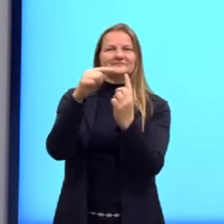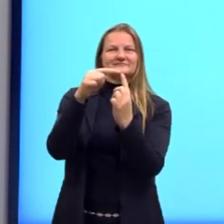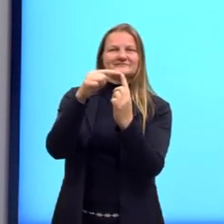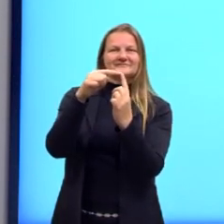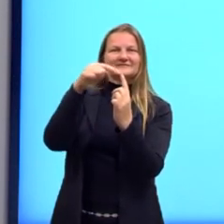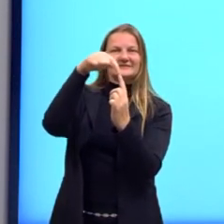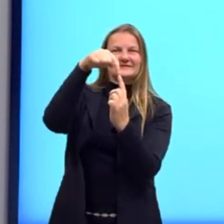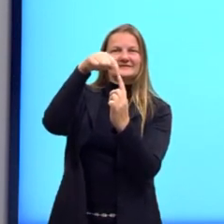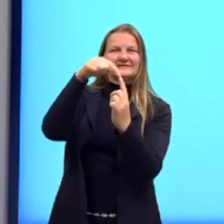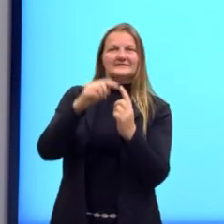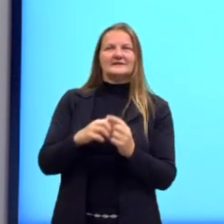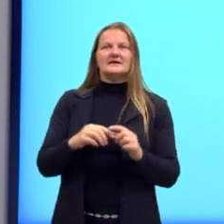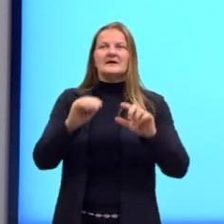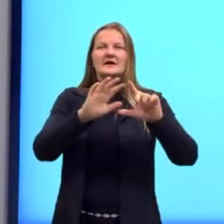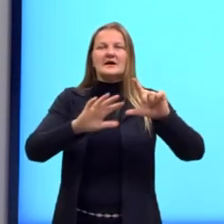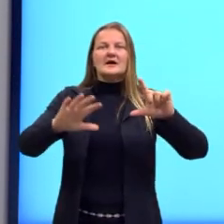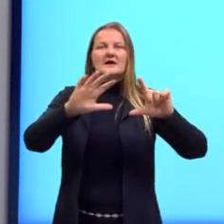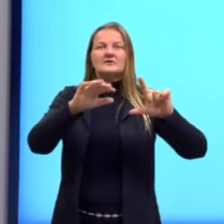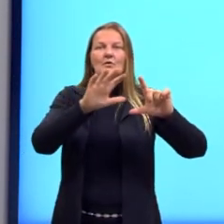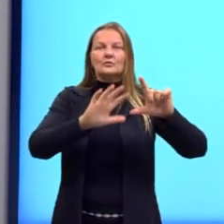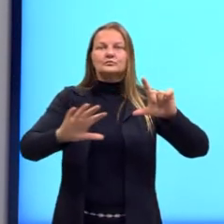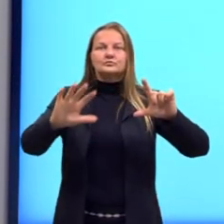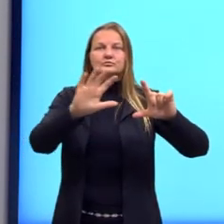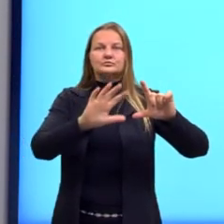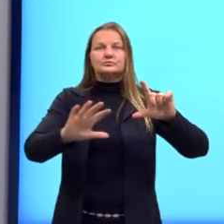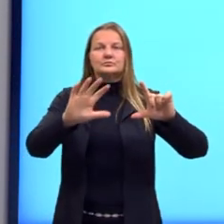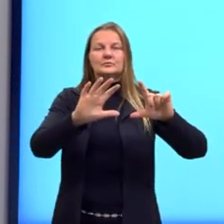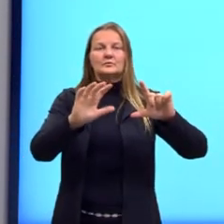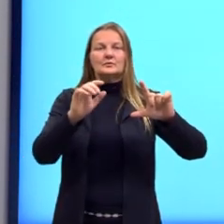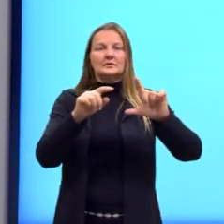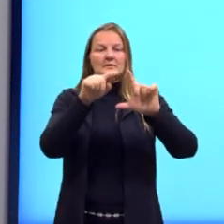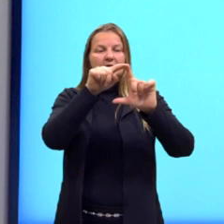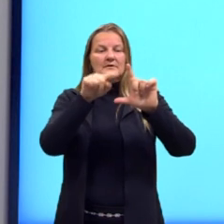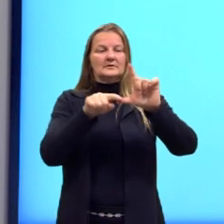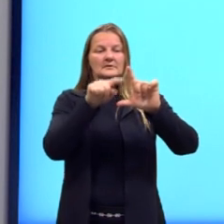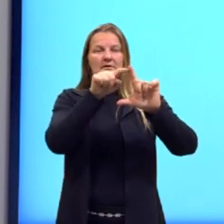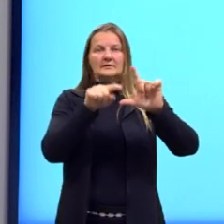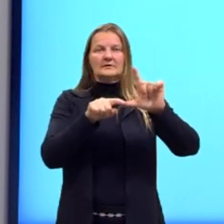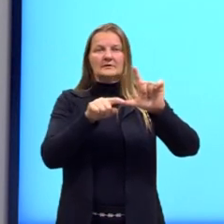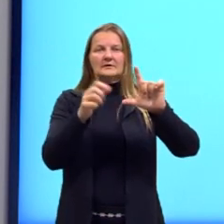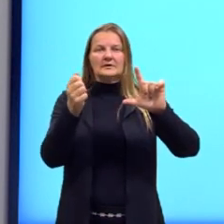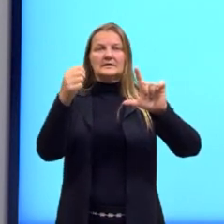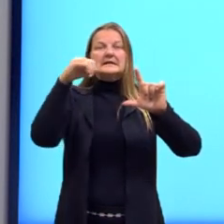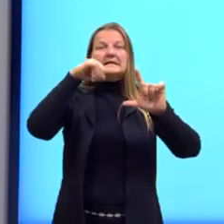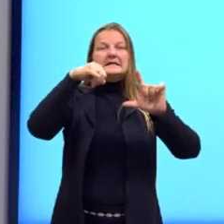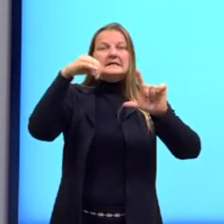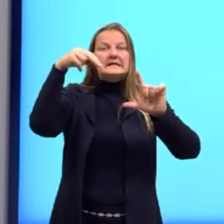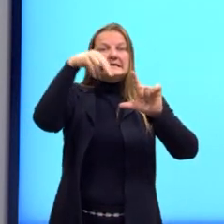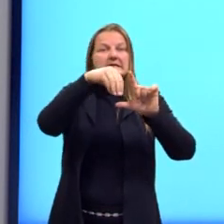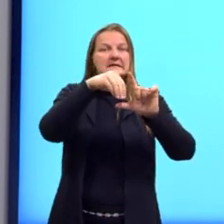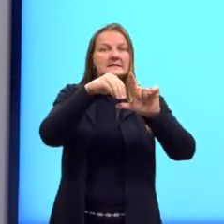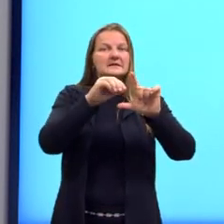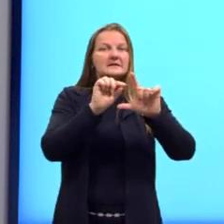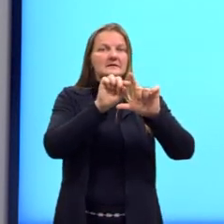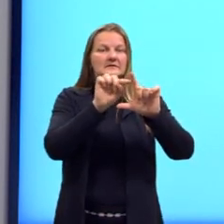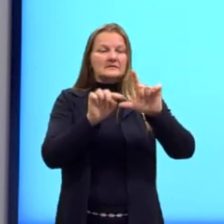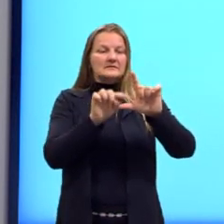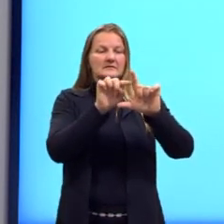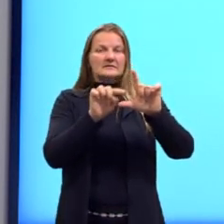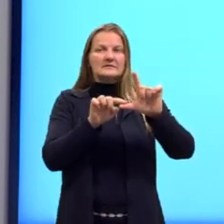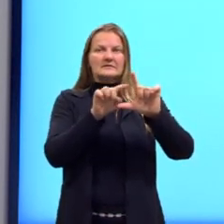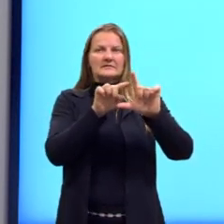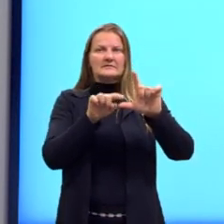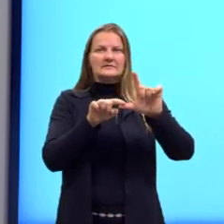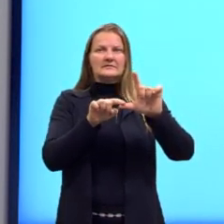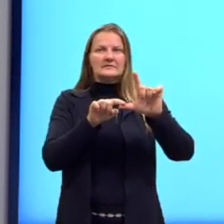Eles foram também uma região aqui dentro que seria um ângulo Seu Chamado de ângulo interno quando ele pertence